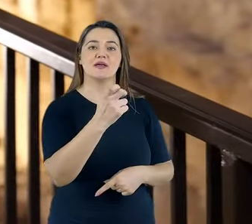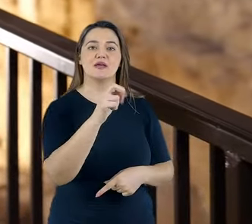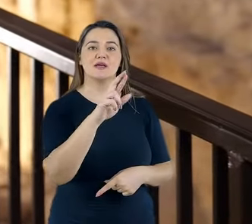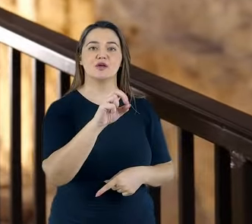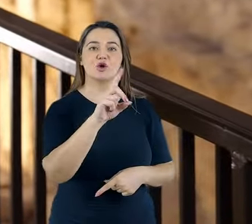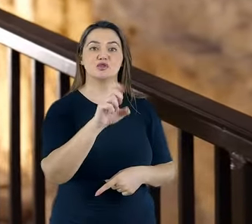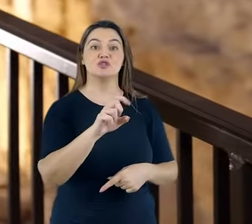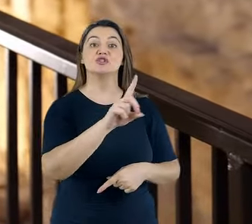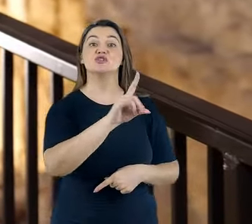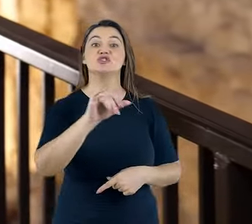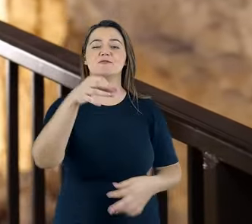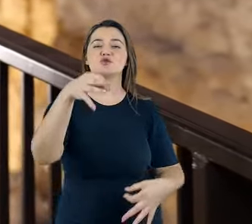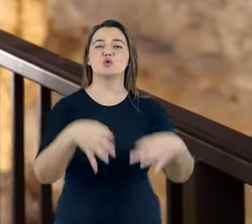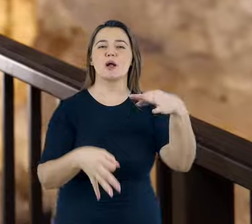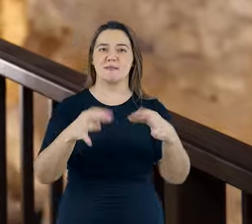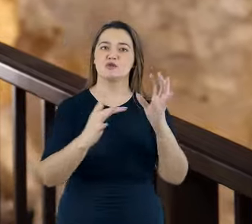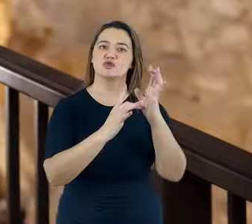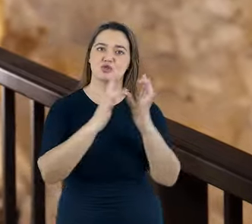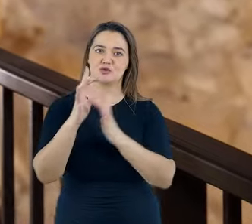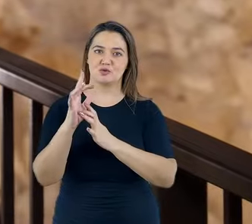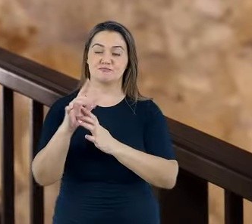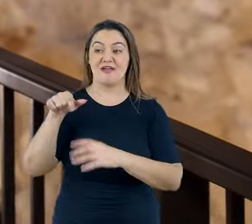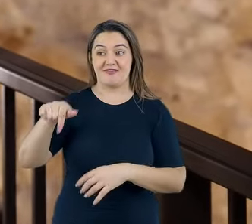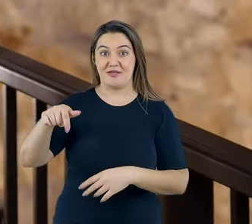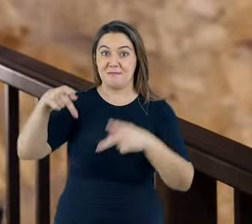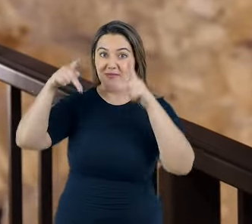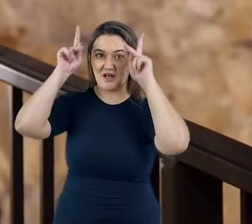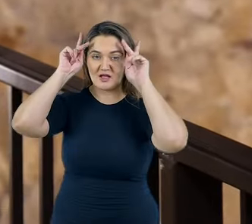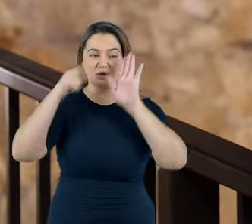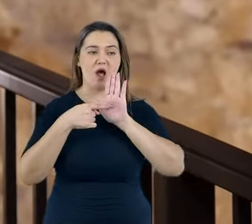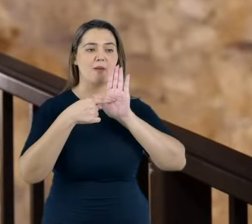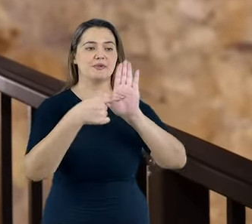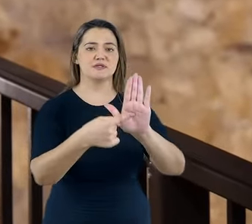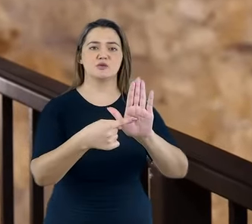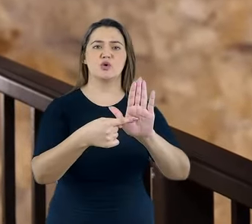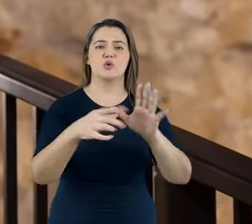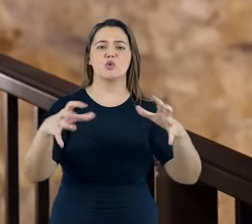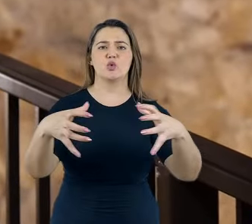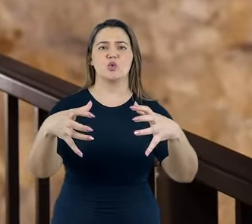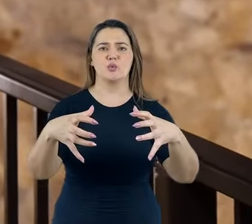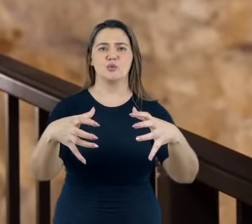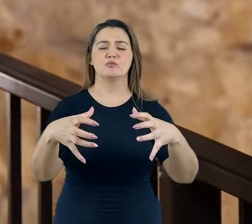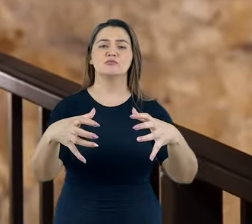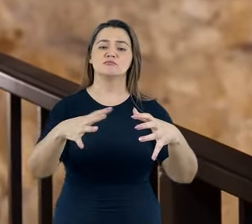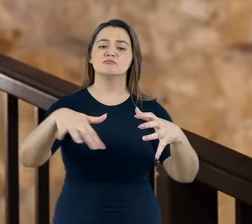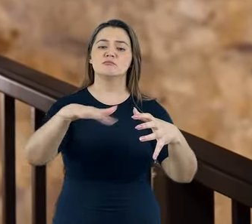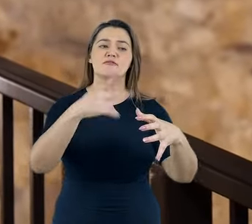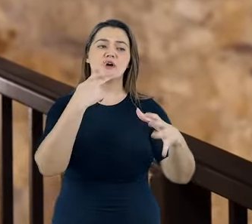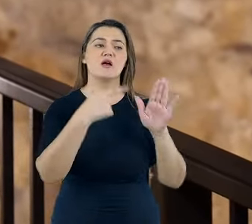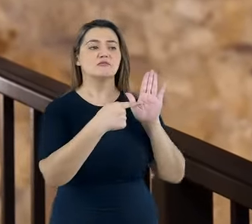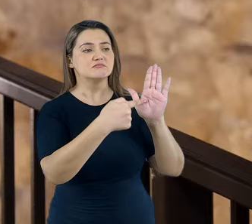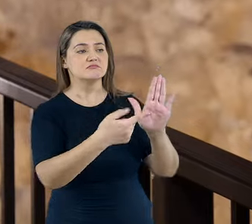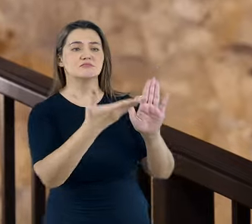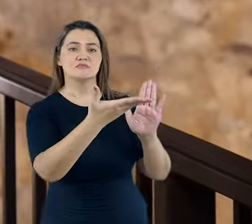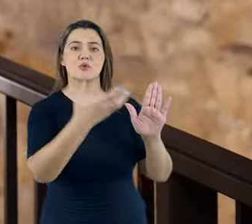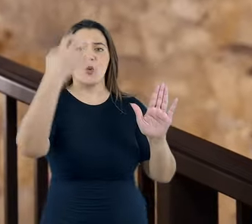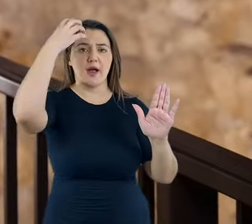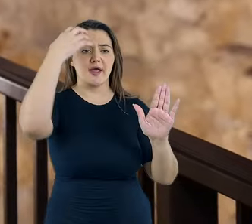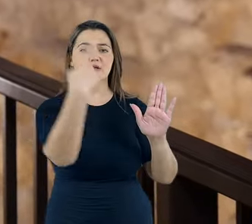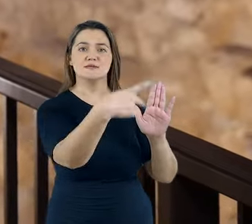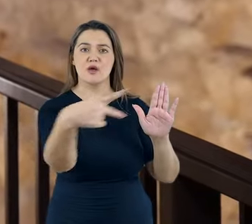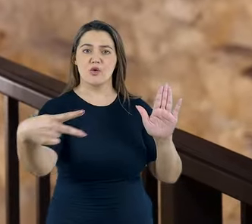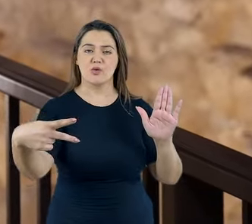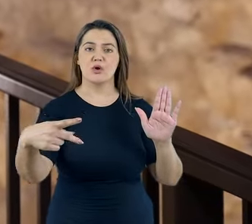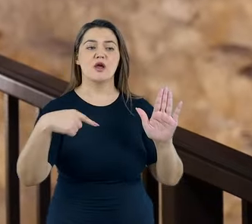que ele foi julgado perante o povo. Foi aqui que Pilatos apresentou Jesus a uma pequena multidão e declarou: "Eis aqui o rei